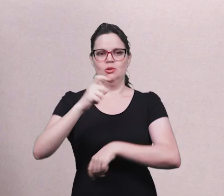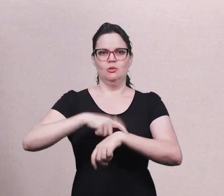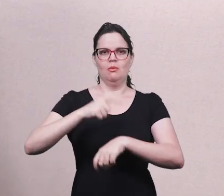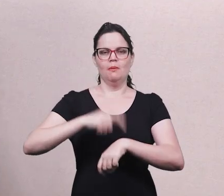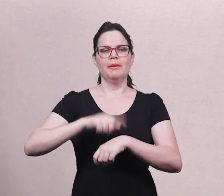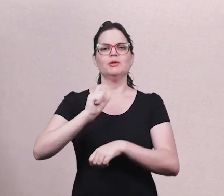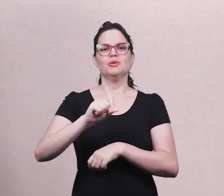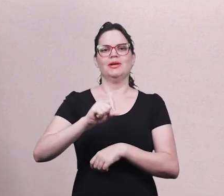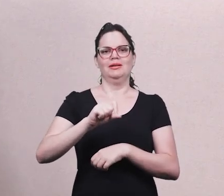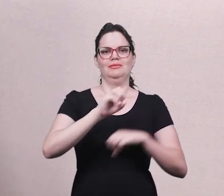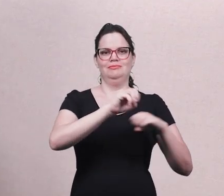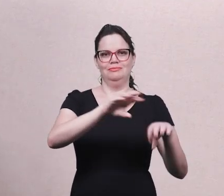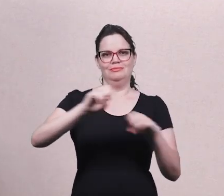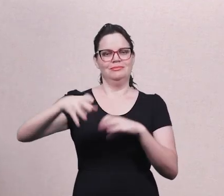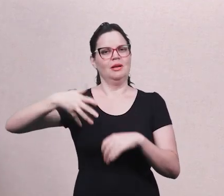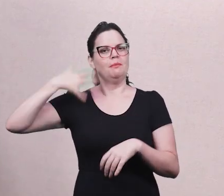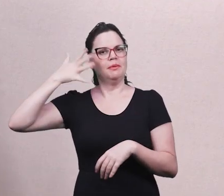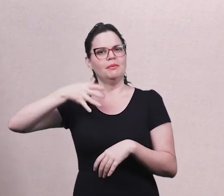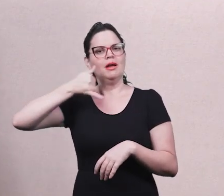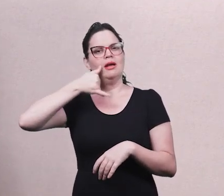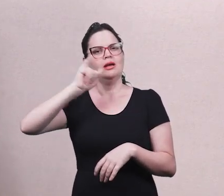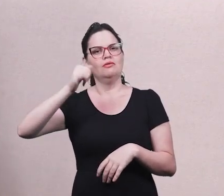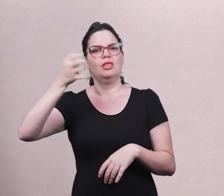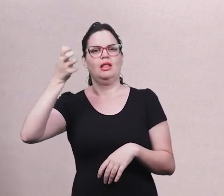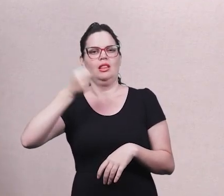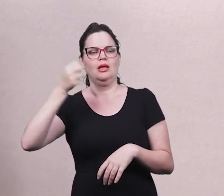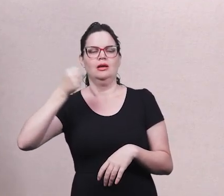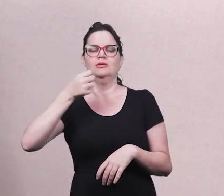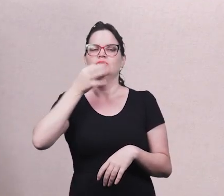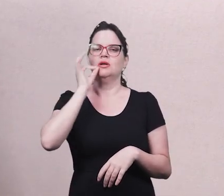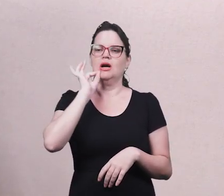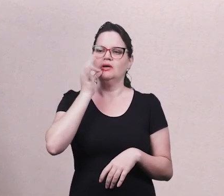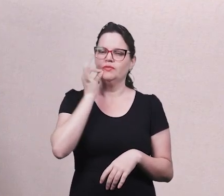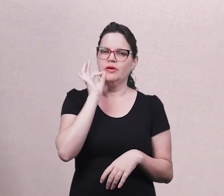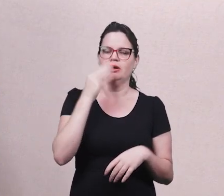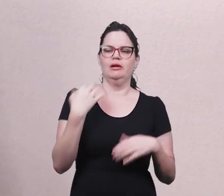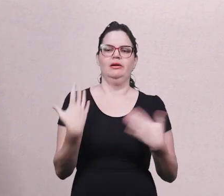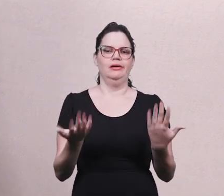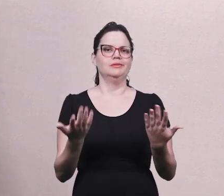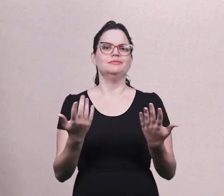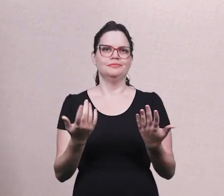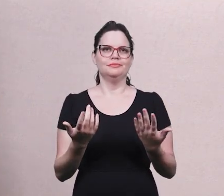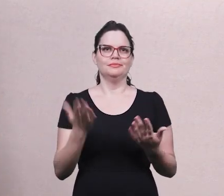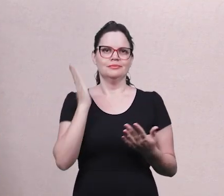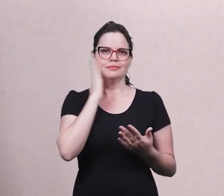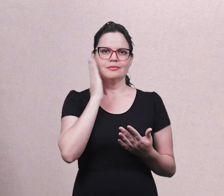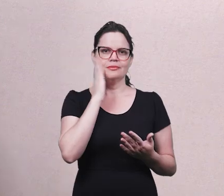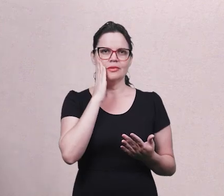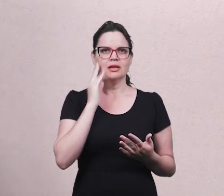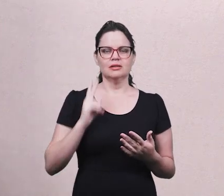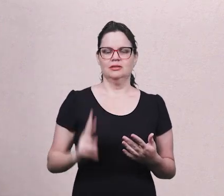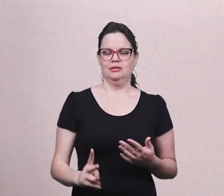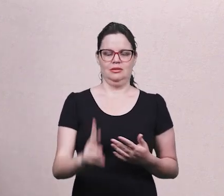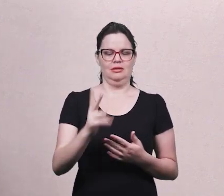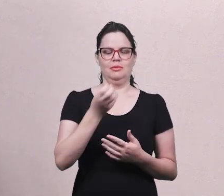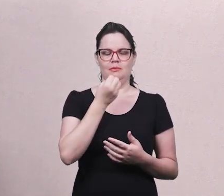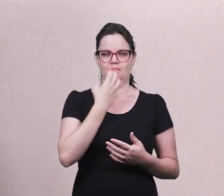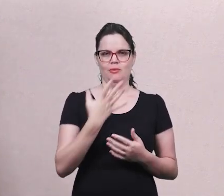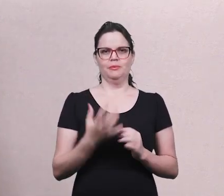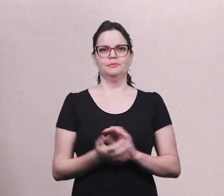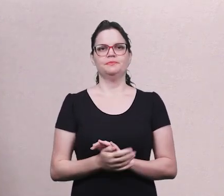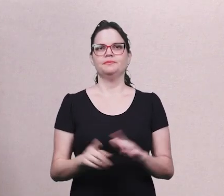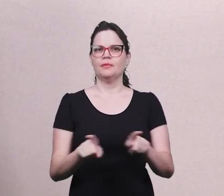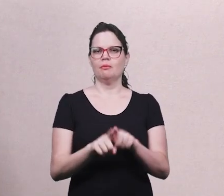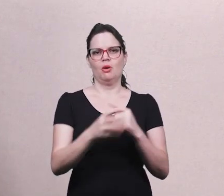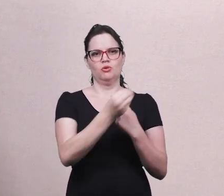tempo que está lecionando ou palestrando, evitar o leite, o café, os derivados do leite, 1 hora antes já